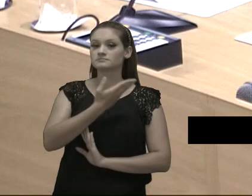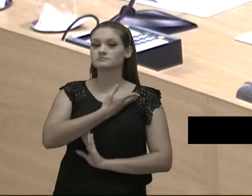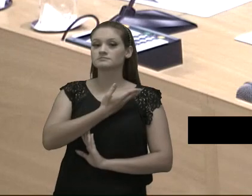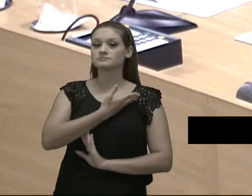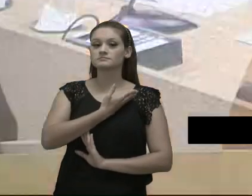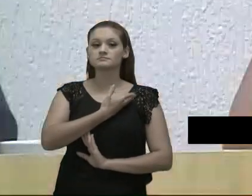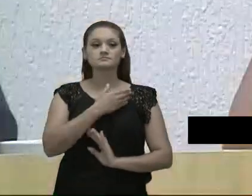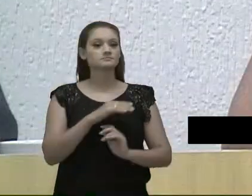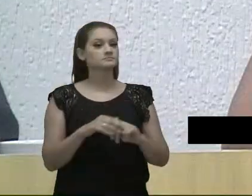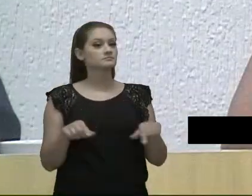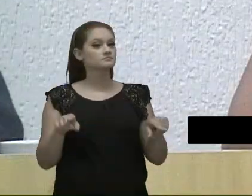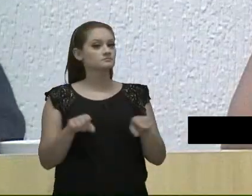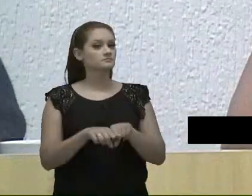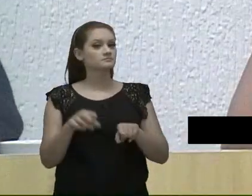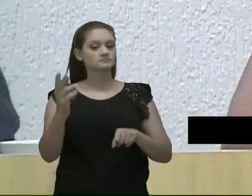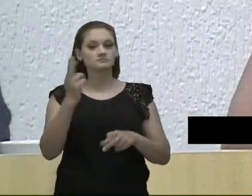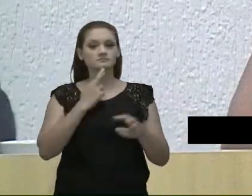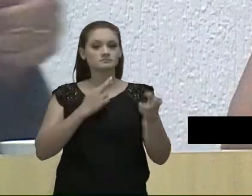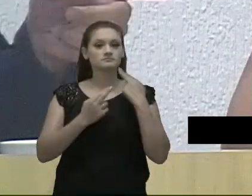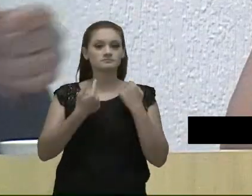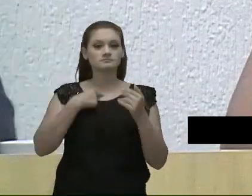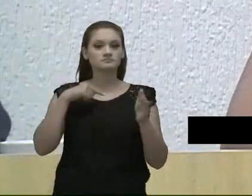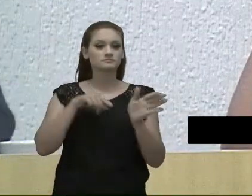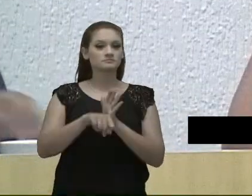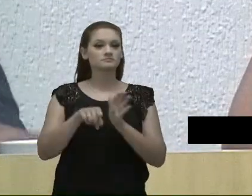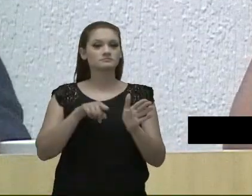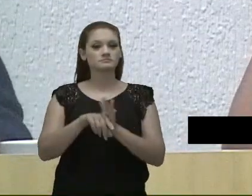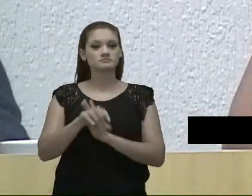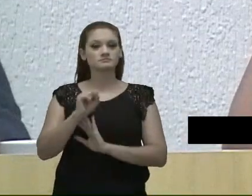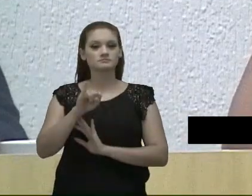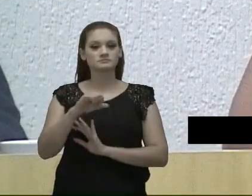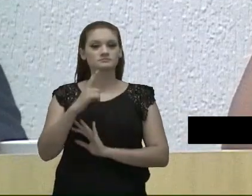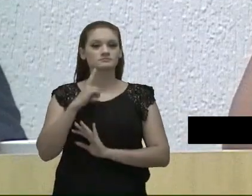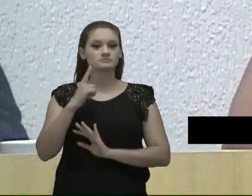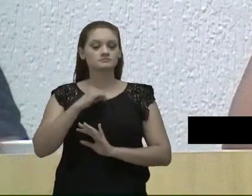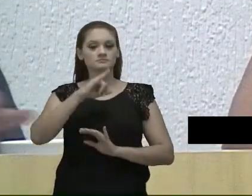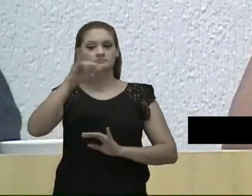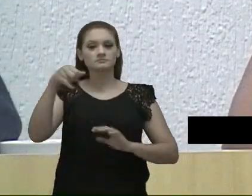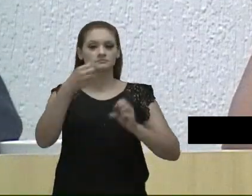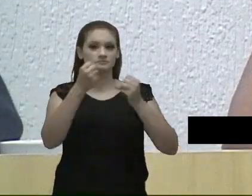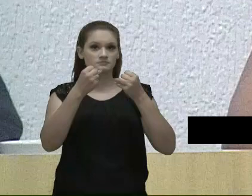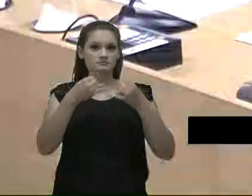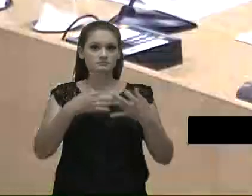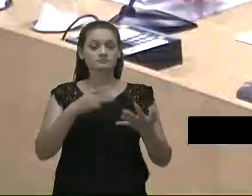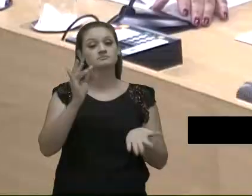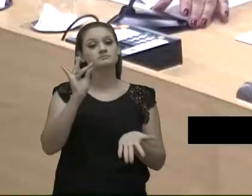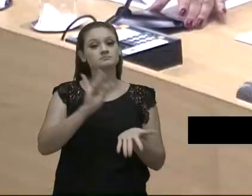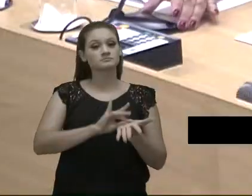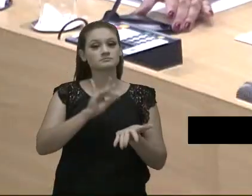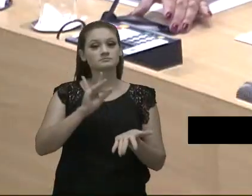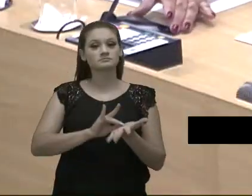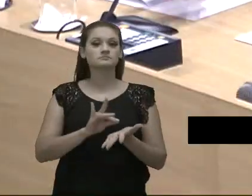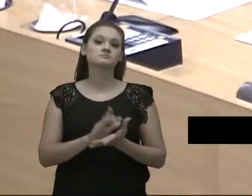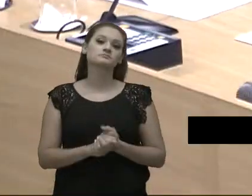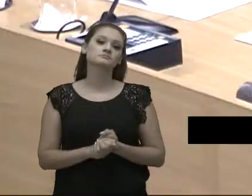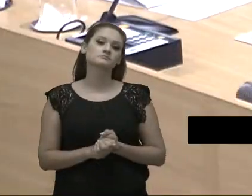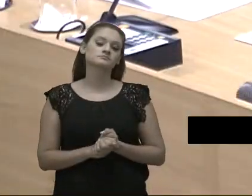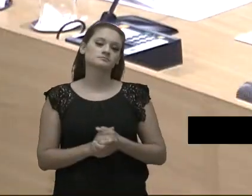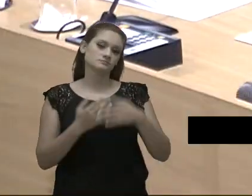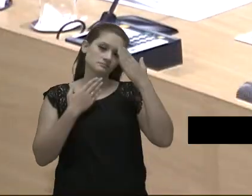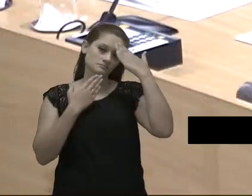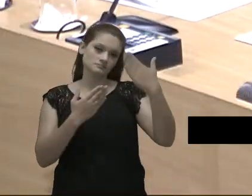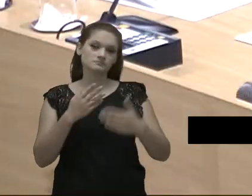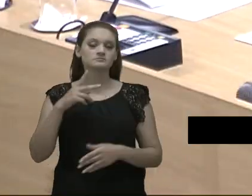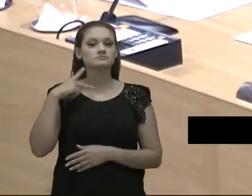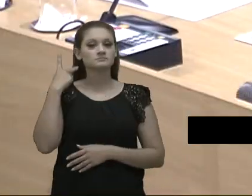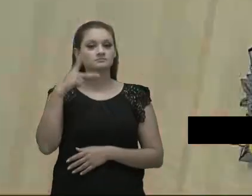exato. Bate com a resposta deles que eles deram quando eu perguntei se havia uma justificativa. É isso que eu estou querendo confirmar. Exato, bate com a resposta. Obrigada, chefe. Vereador Serginho, né,